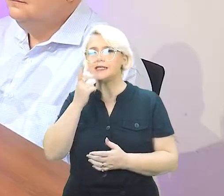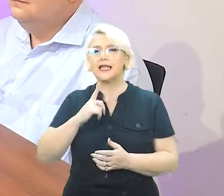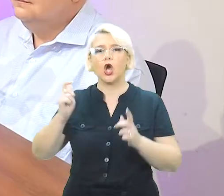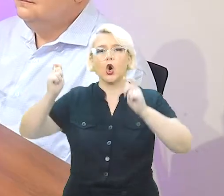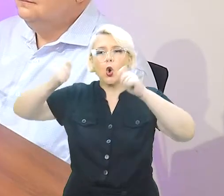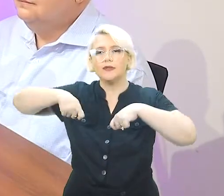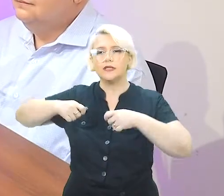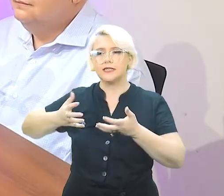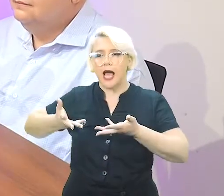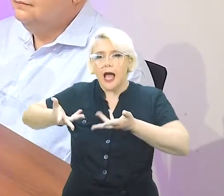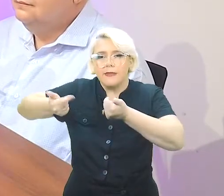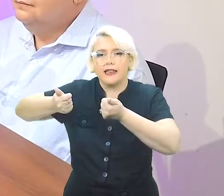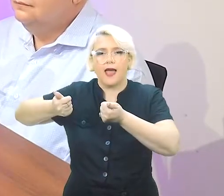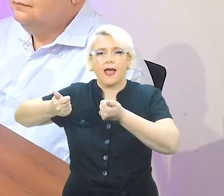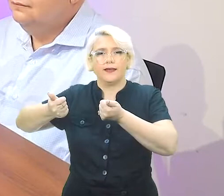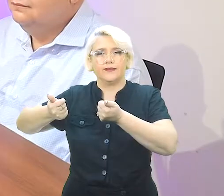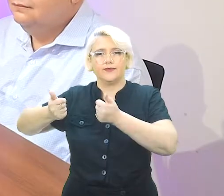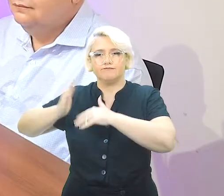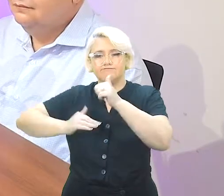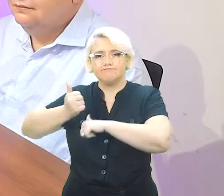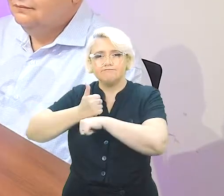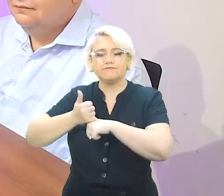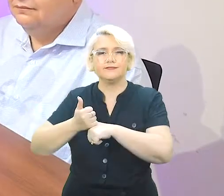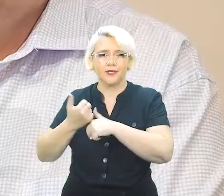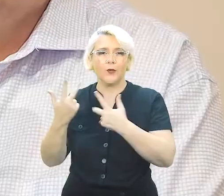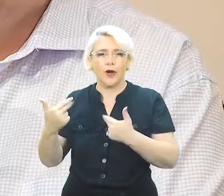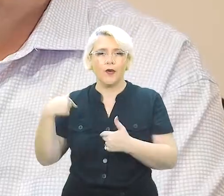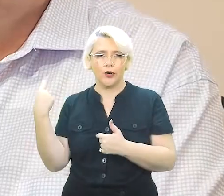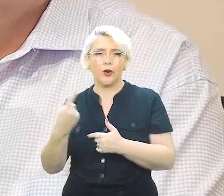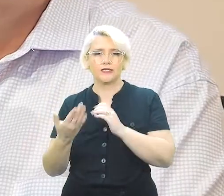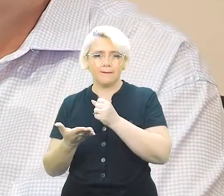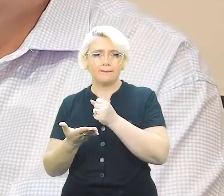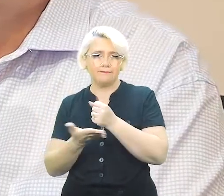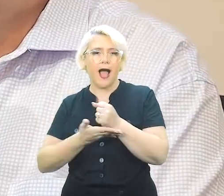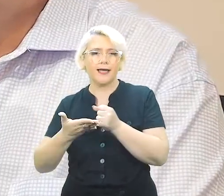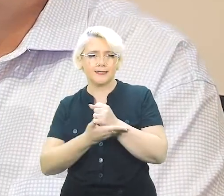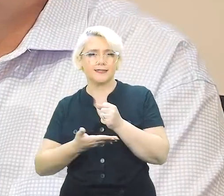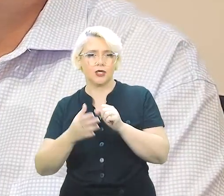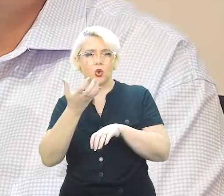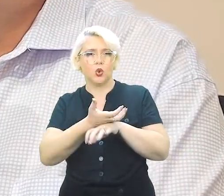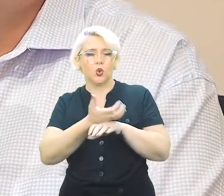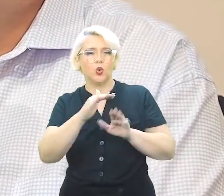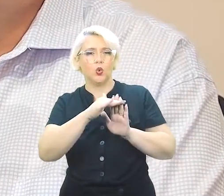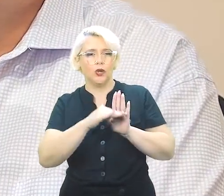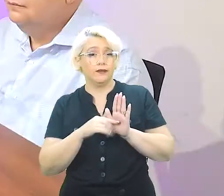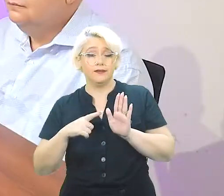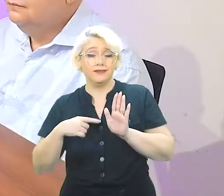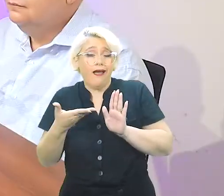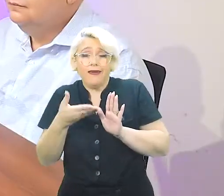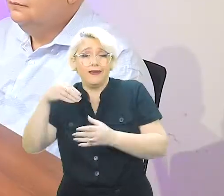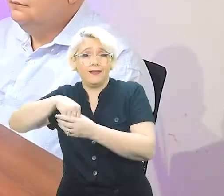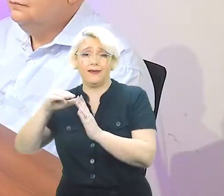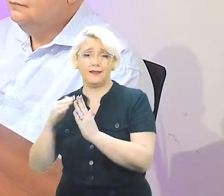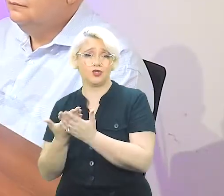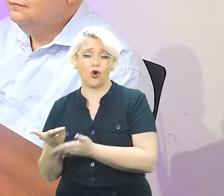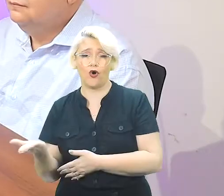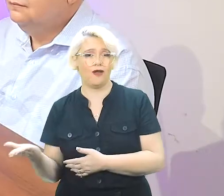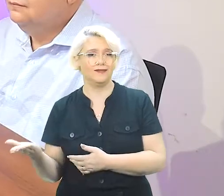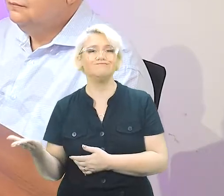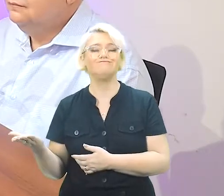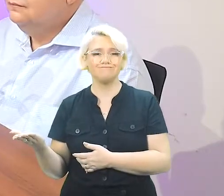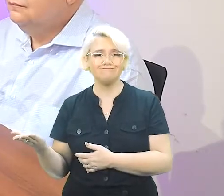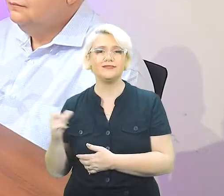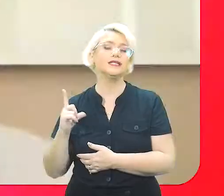competências e habilidades, como é a nossa base curricular, o currículo está aí. O currículo